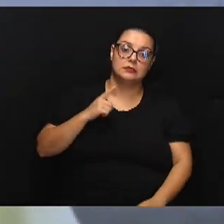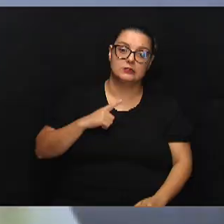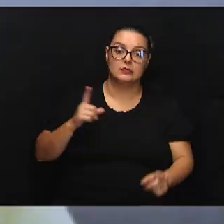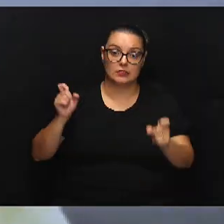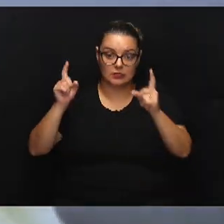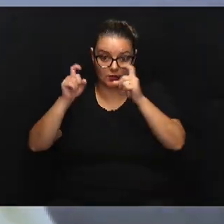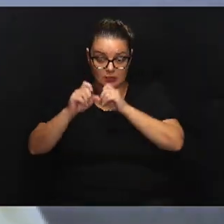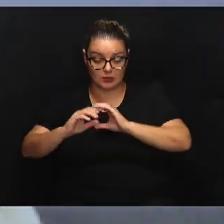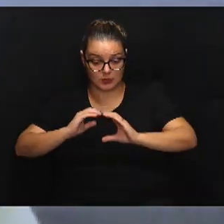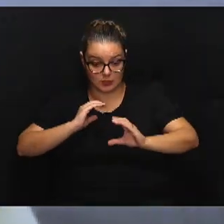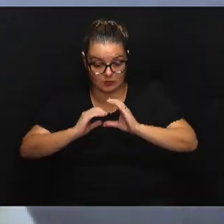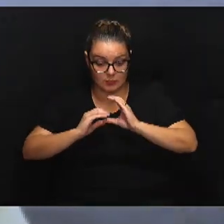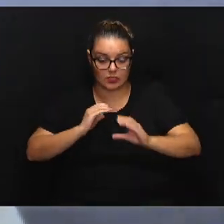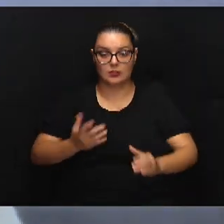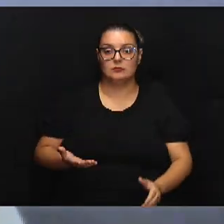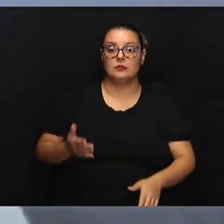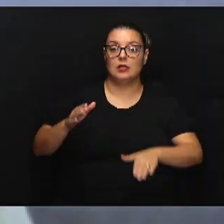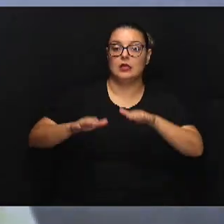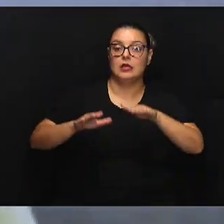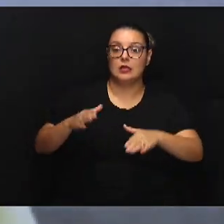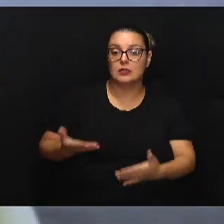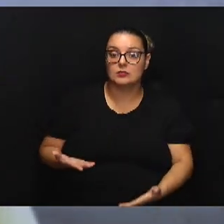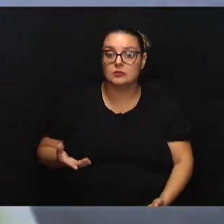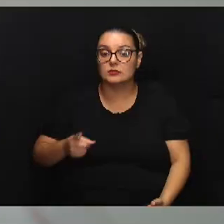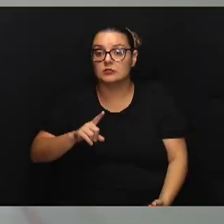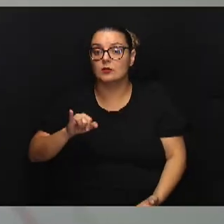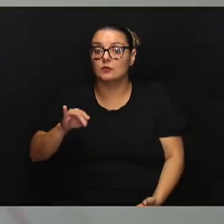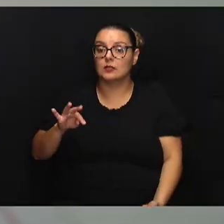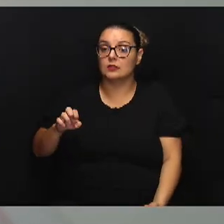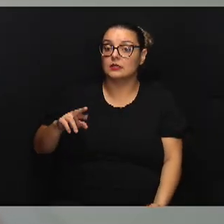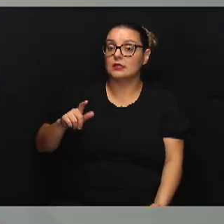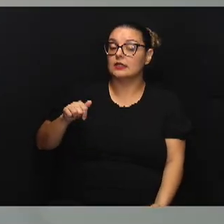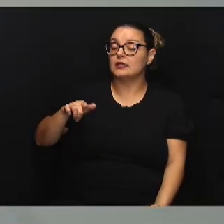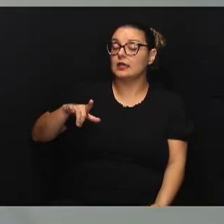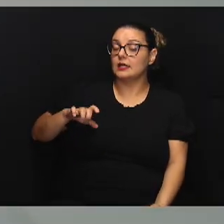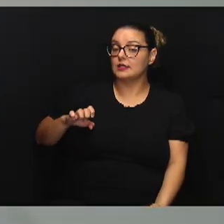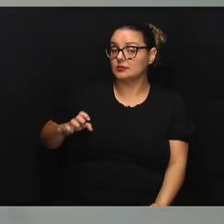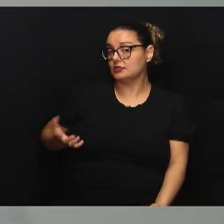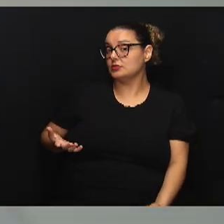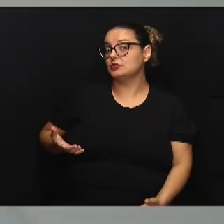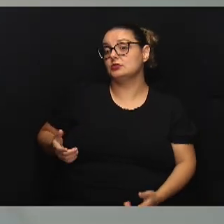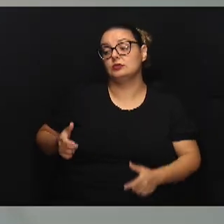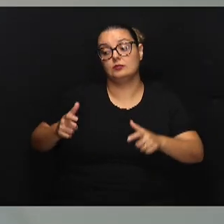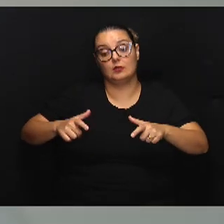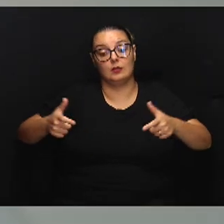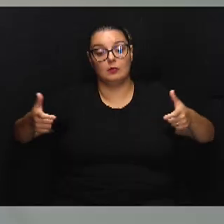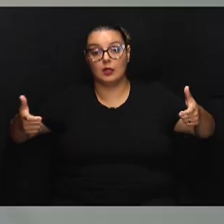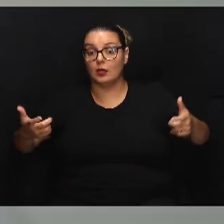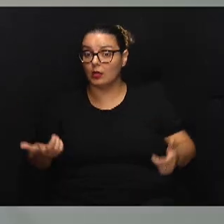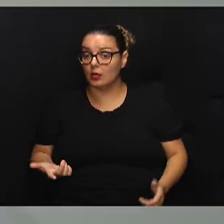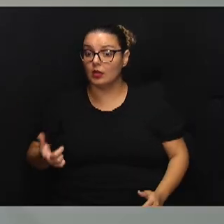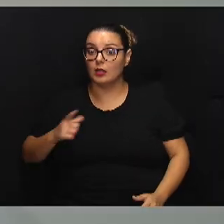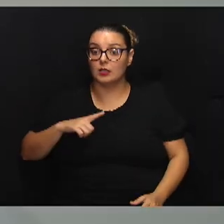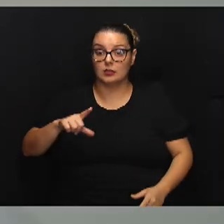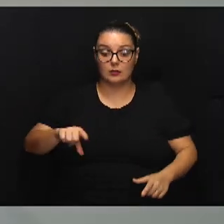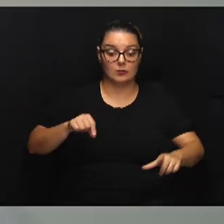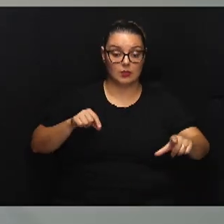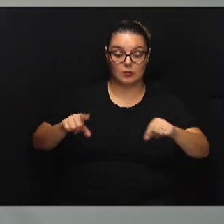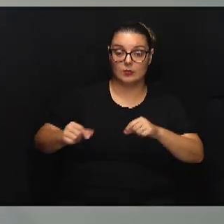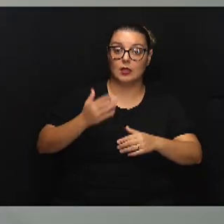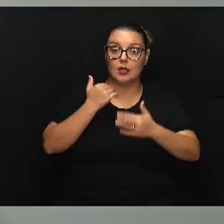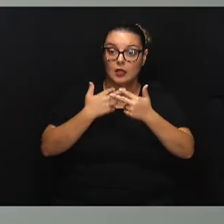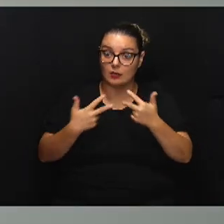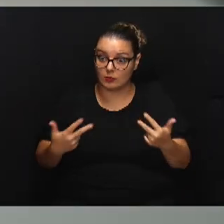de se comunicar, muitas vezes ele não interage em espaços maiores, muitas vezes ele tem uma seletividade alimentar